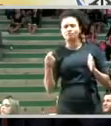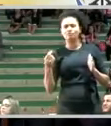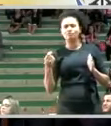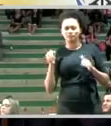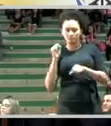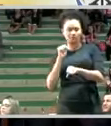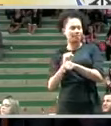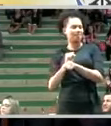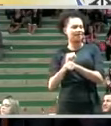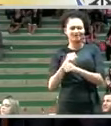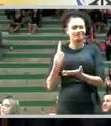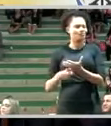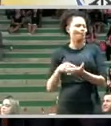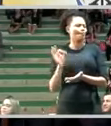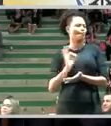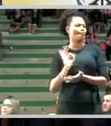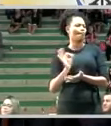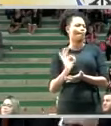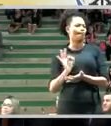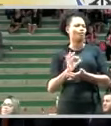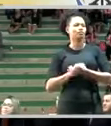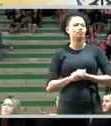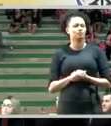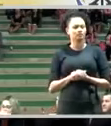não programada por ele.